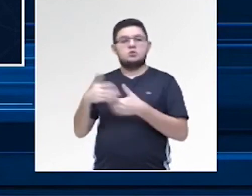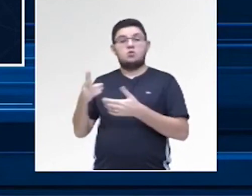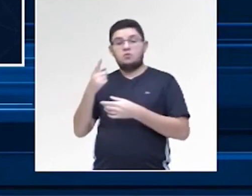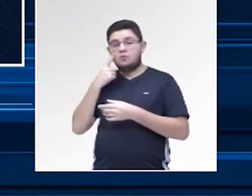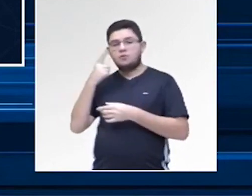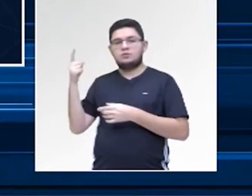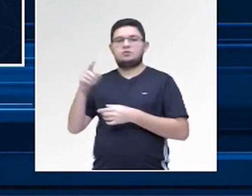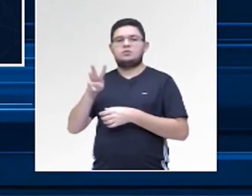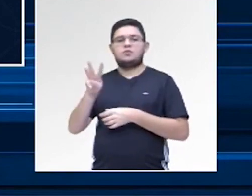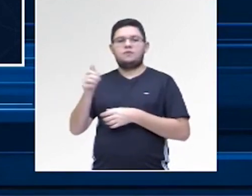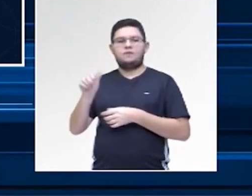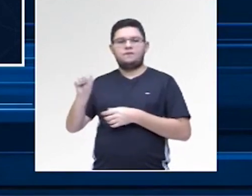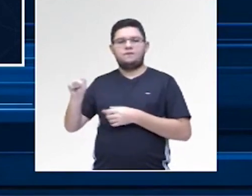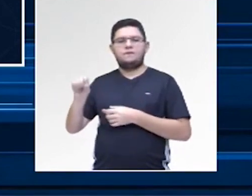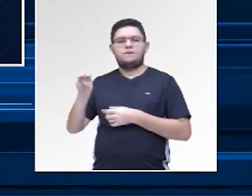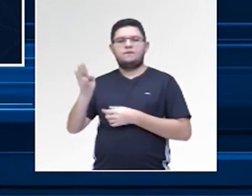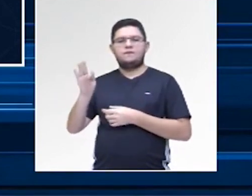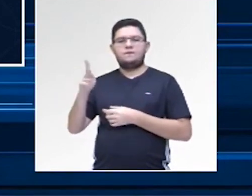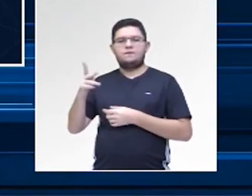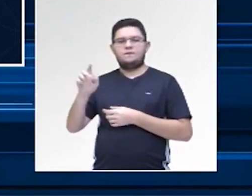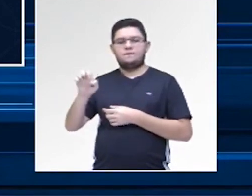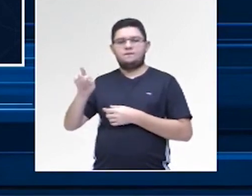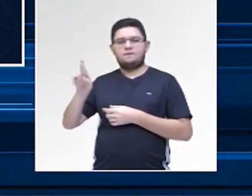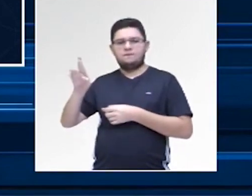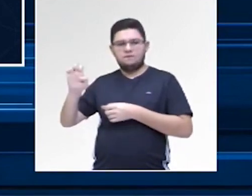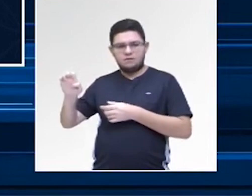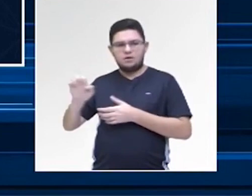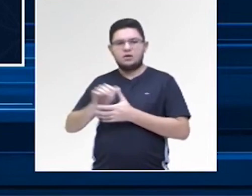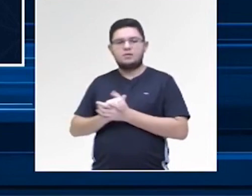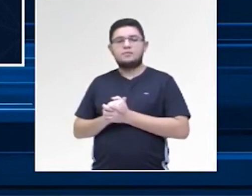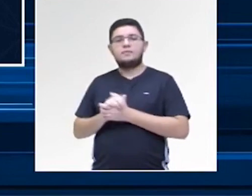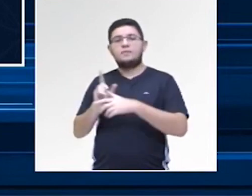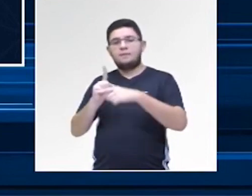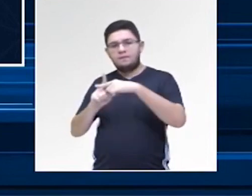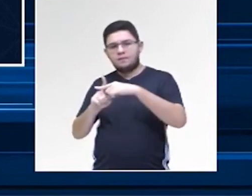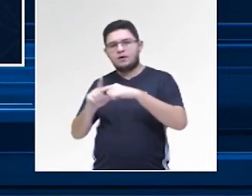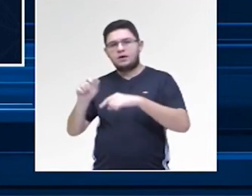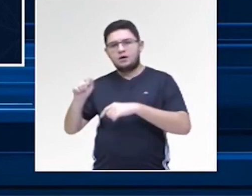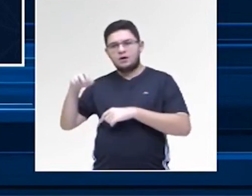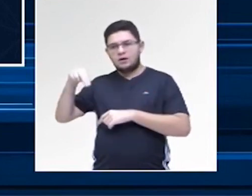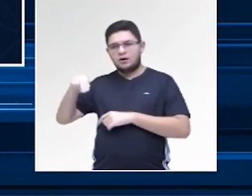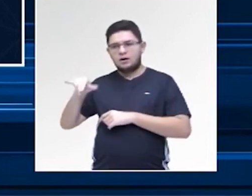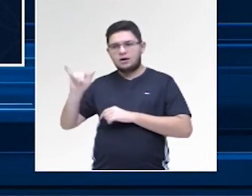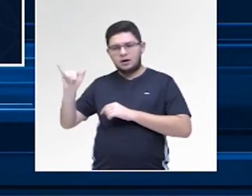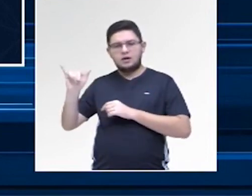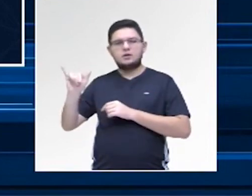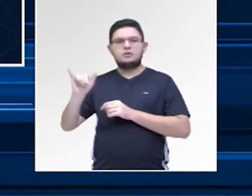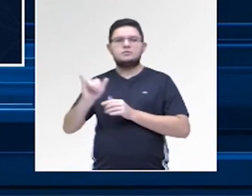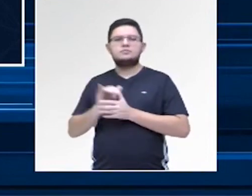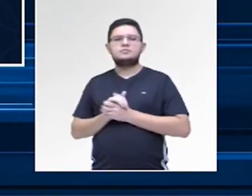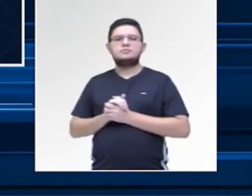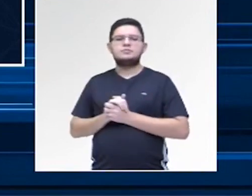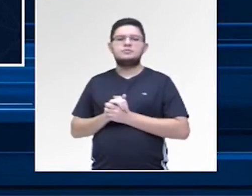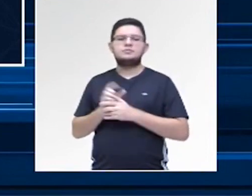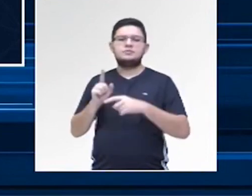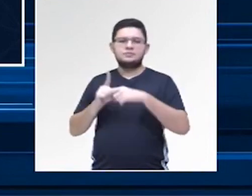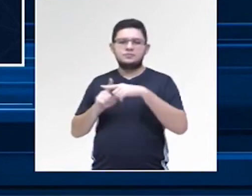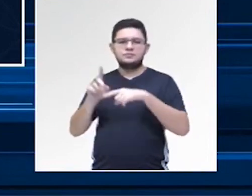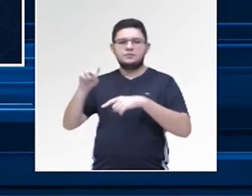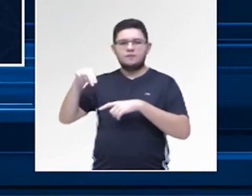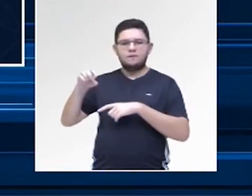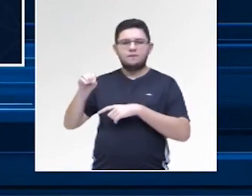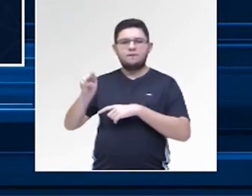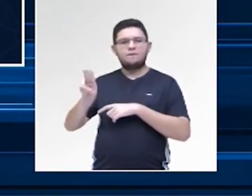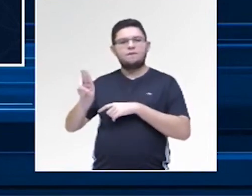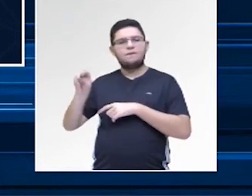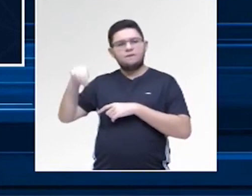Você tem o was there iniciando, que é a forma do there to be singular na frase interrogativa. Was